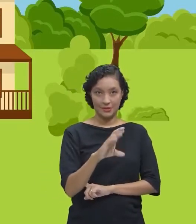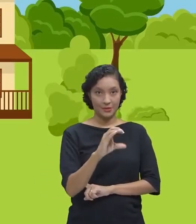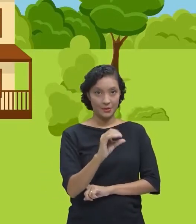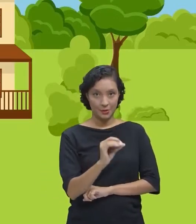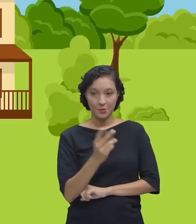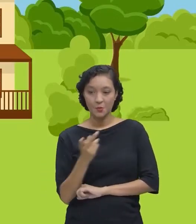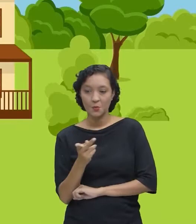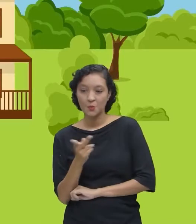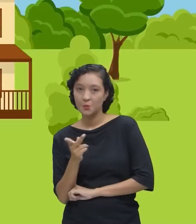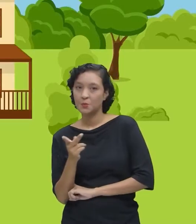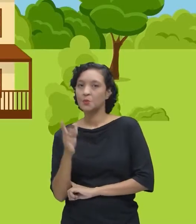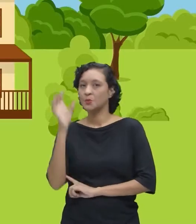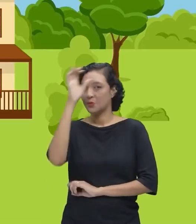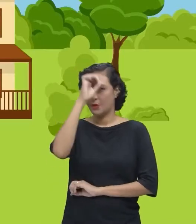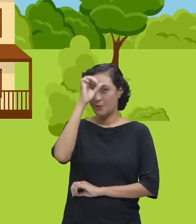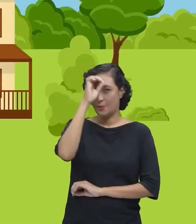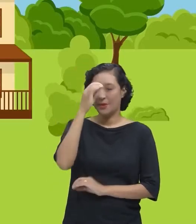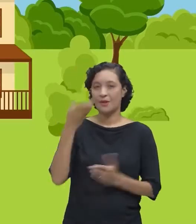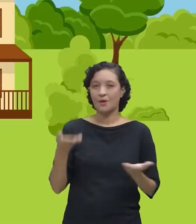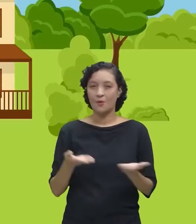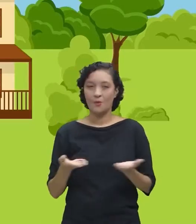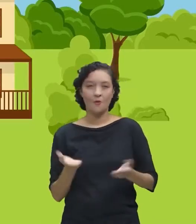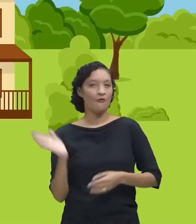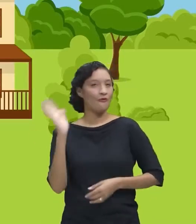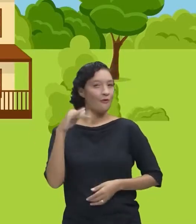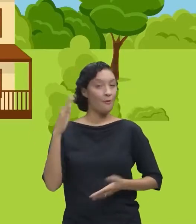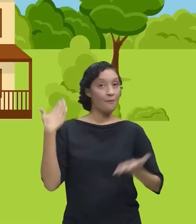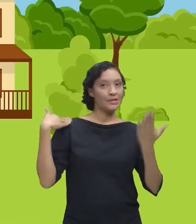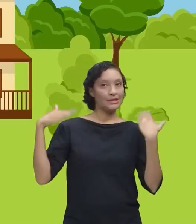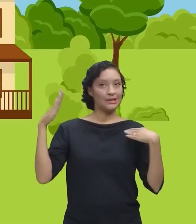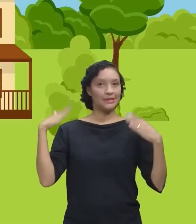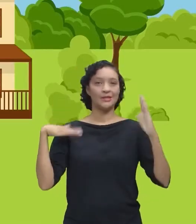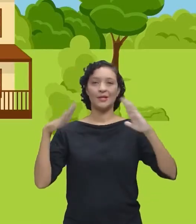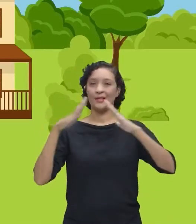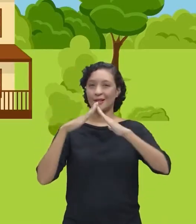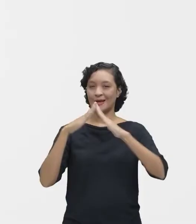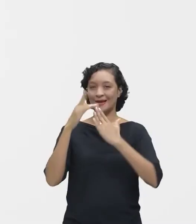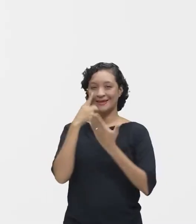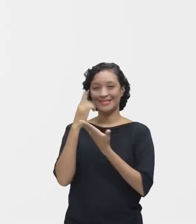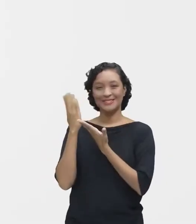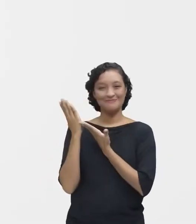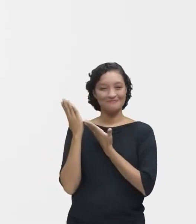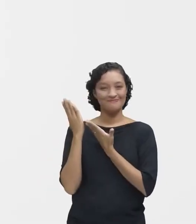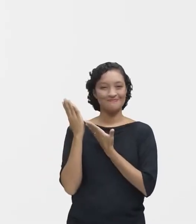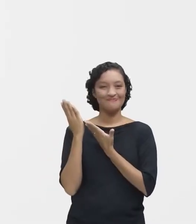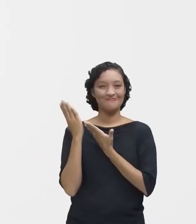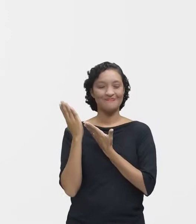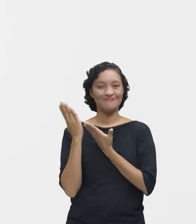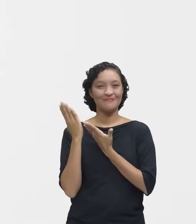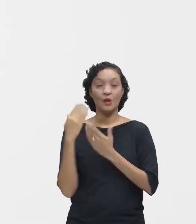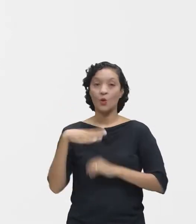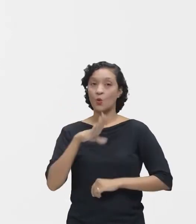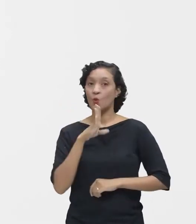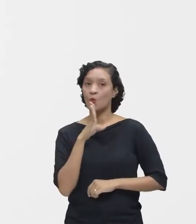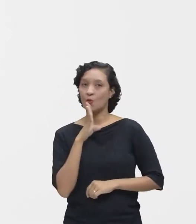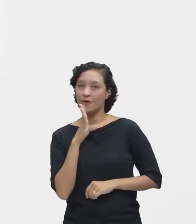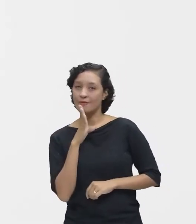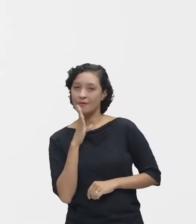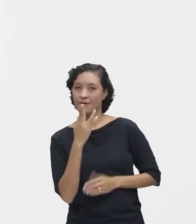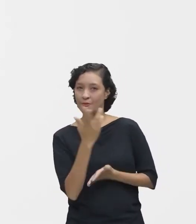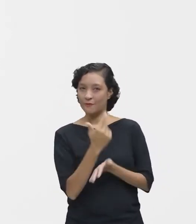nós vamos fazer um passeio pela casa. Vamos lá? Reconhecer figuras